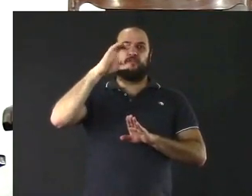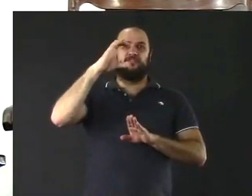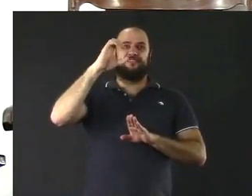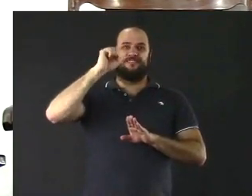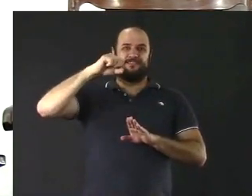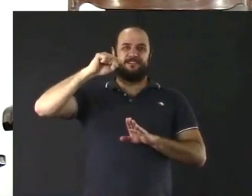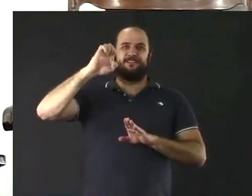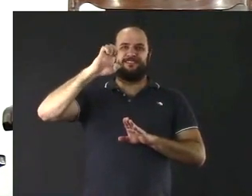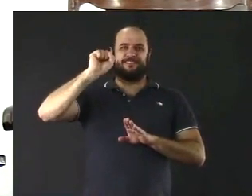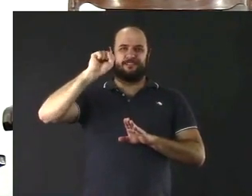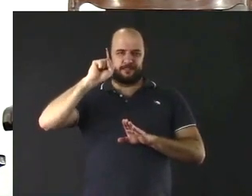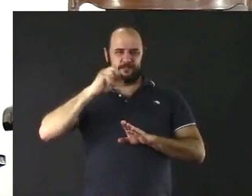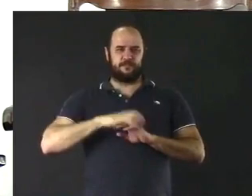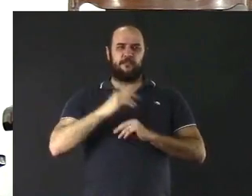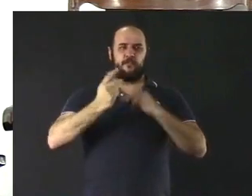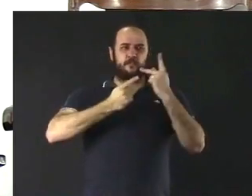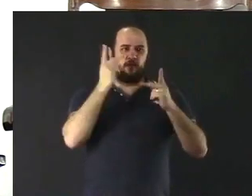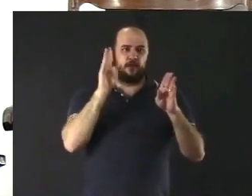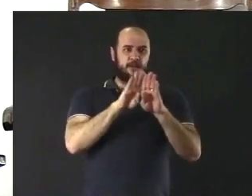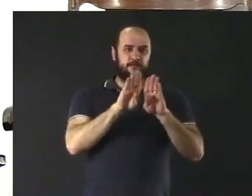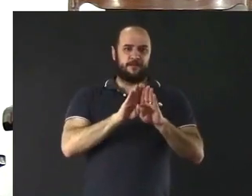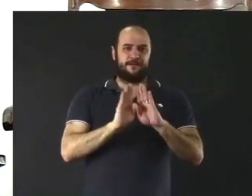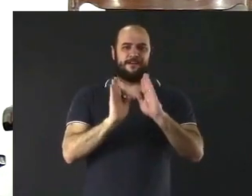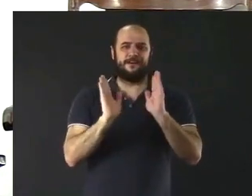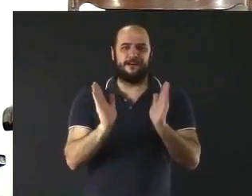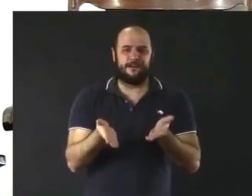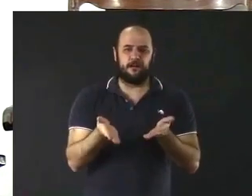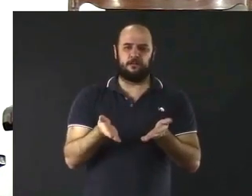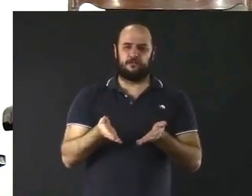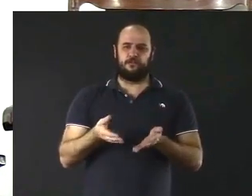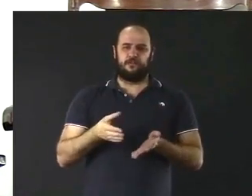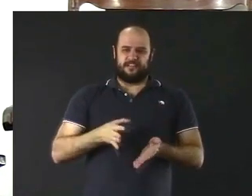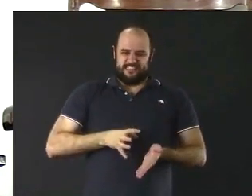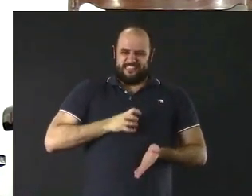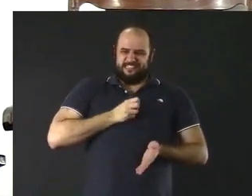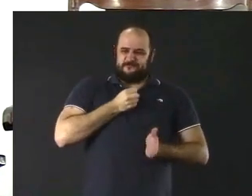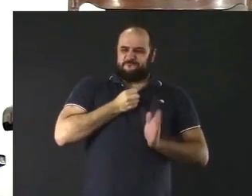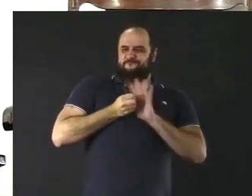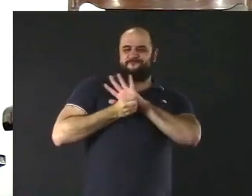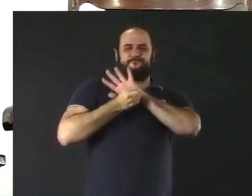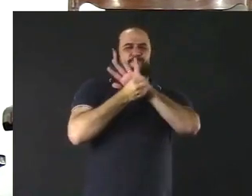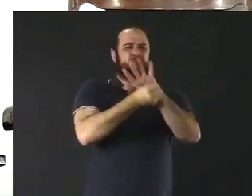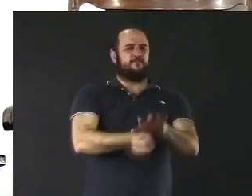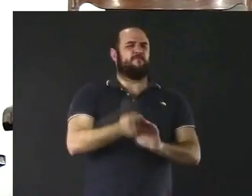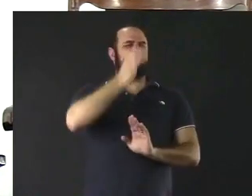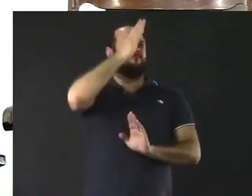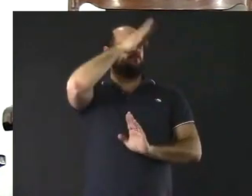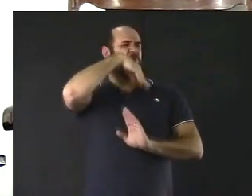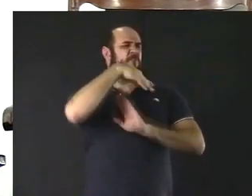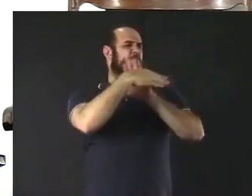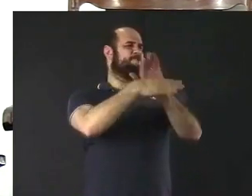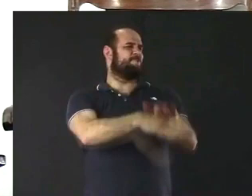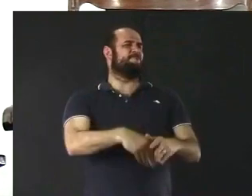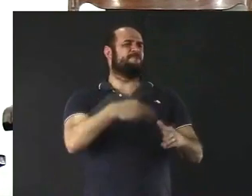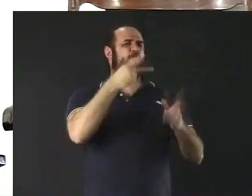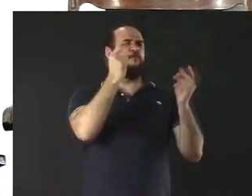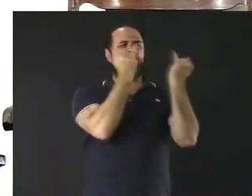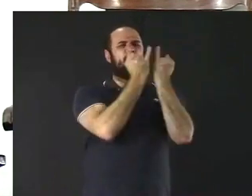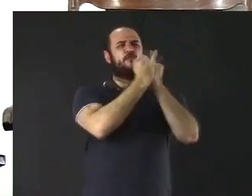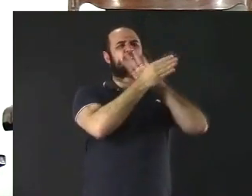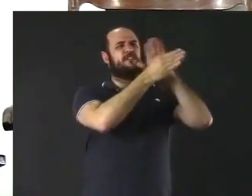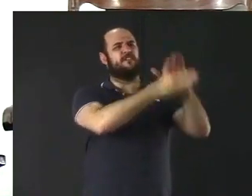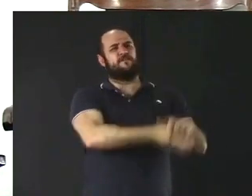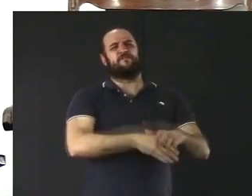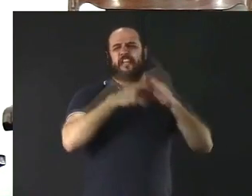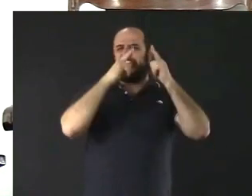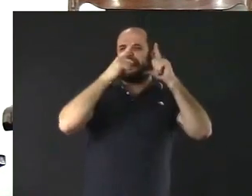lista e diz: mas agora, despojai-vos da ira, da indignação, maldade, maledicência, linguagem